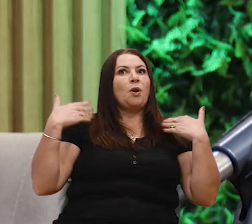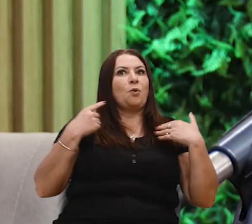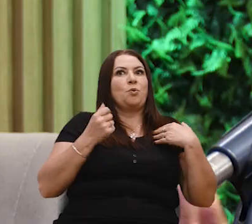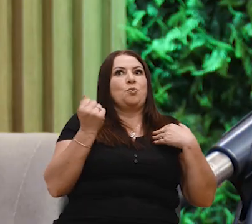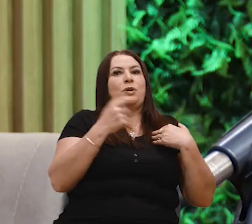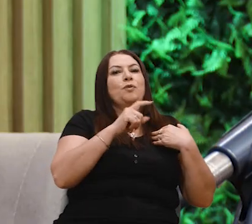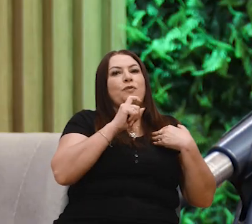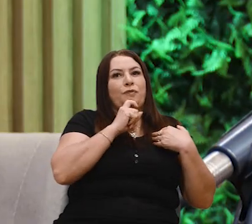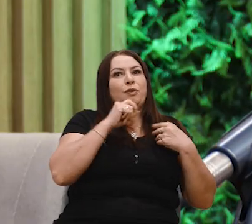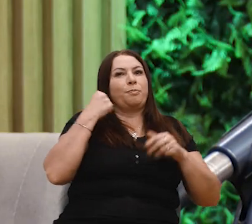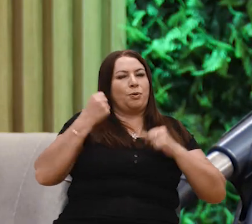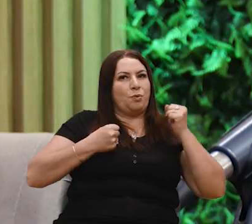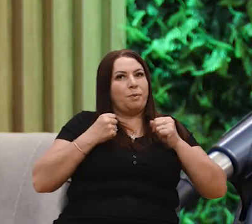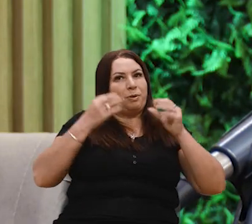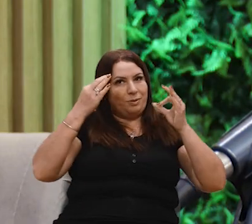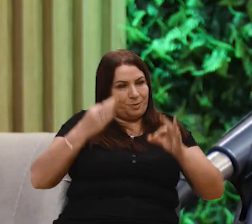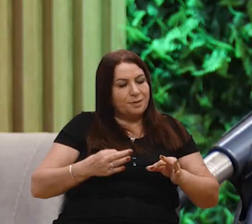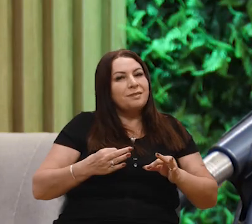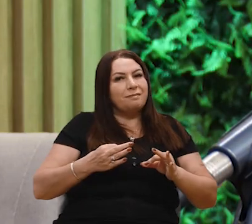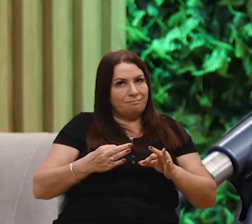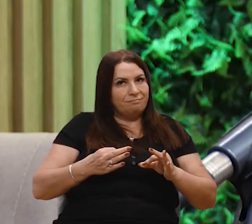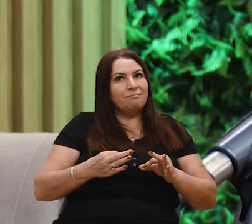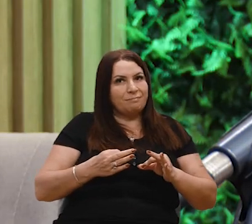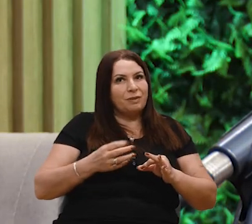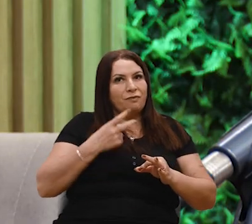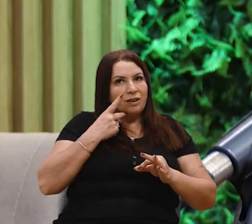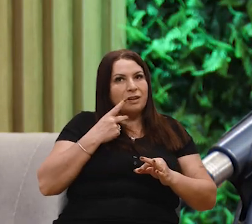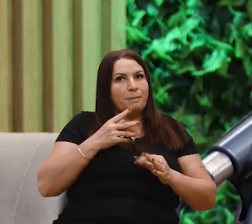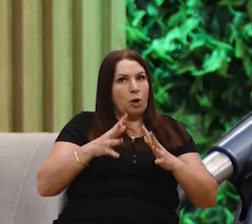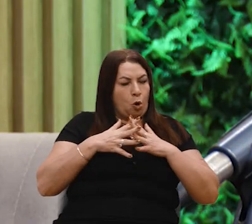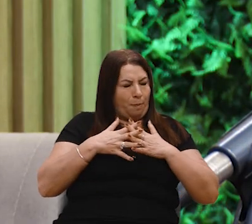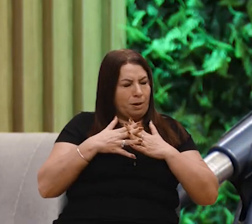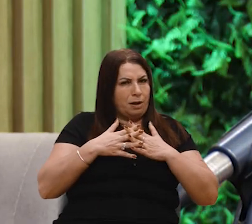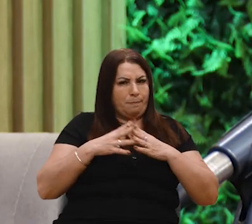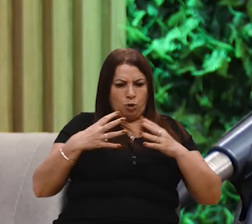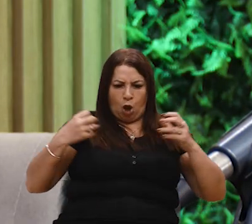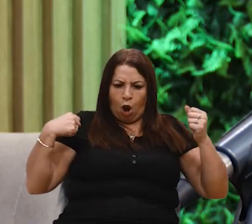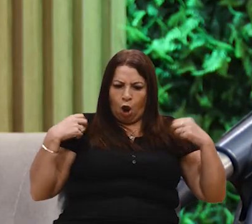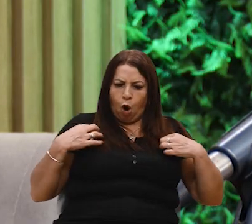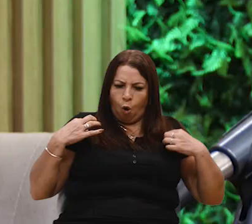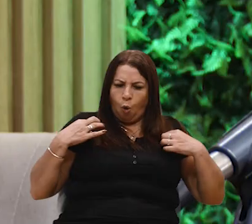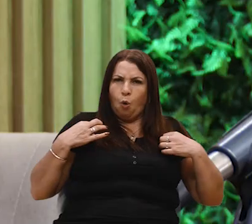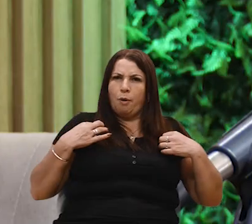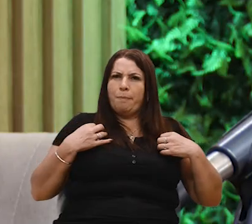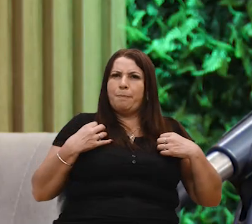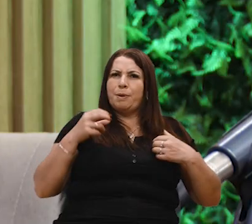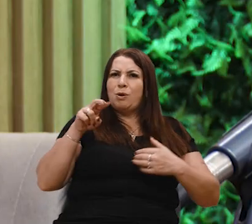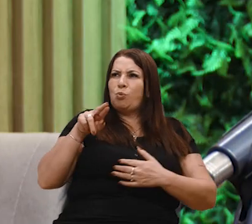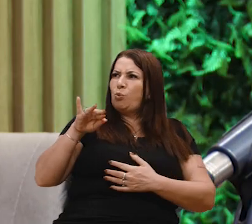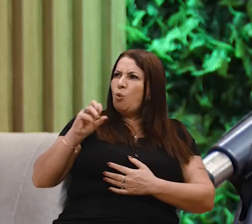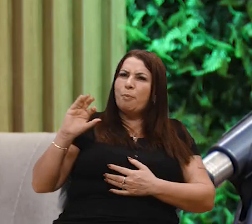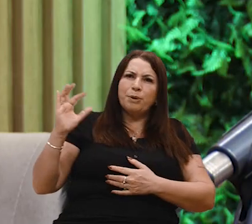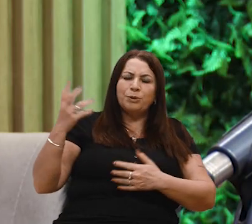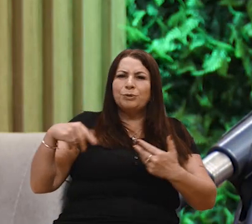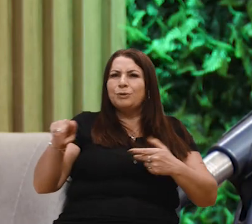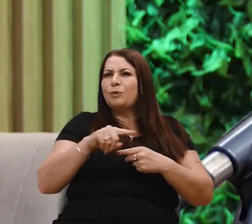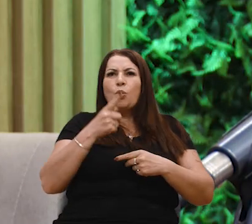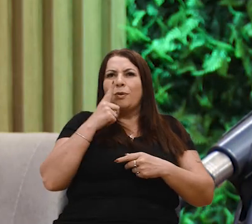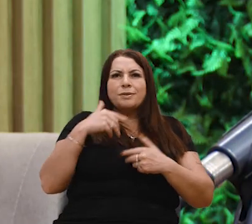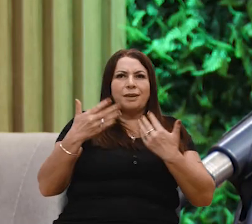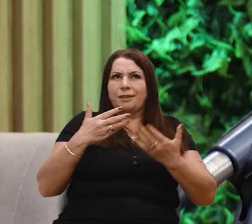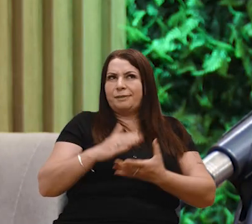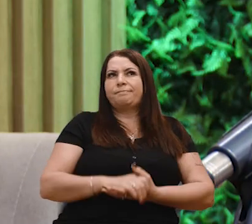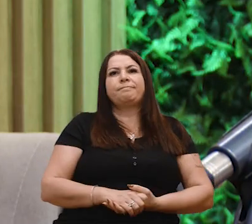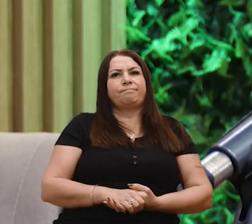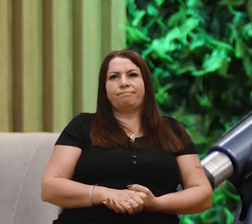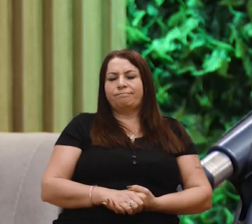Muito melhor com calor do que com frio para correr. Isso eu posso dizer, porque é bem complicado. É muita roupa, é muita umidade, tu